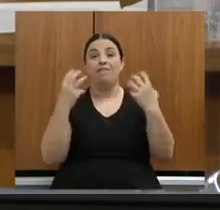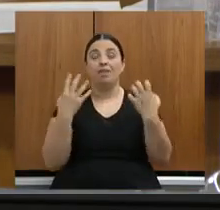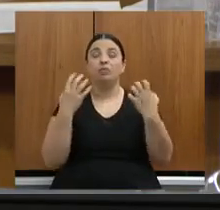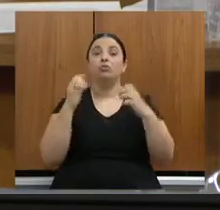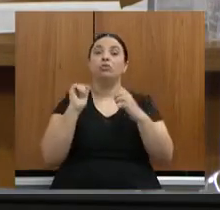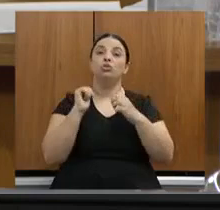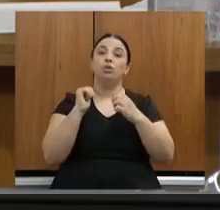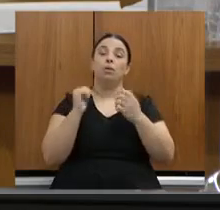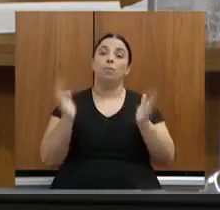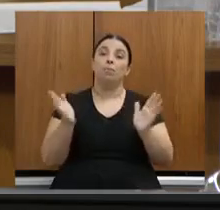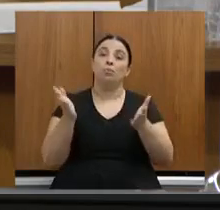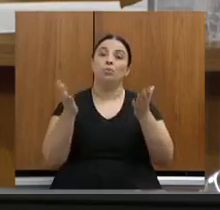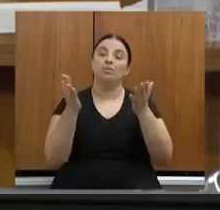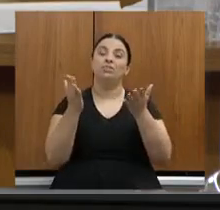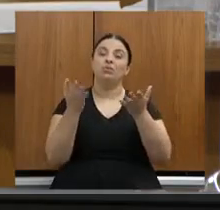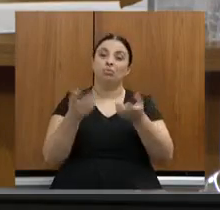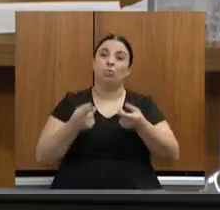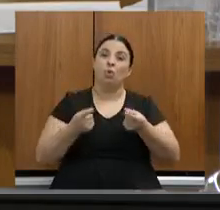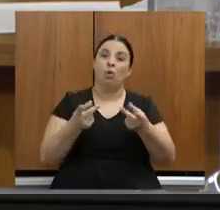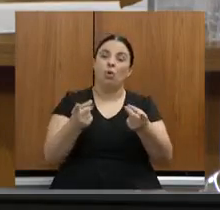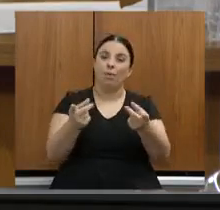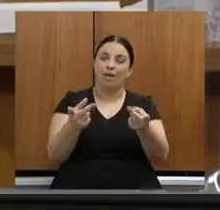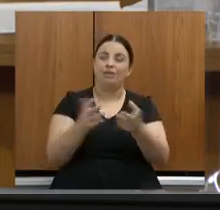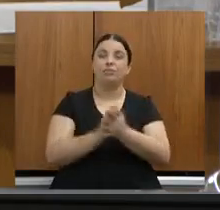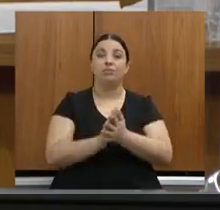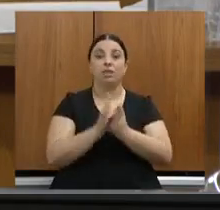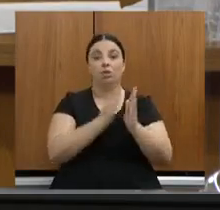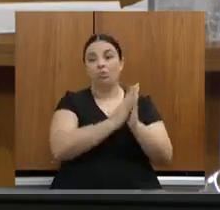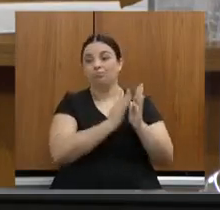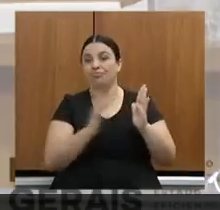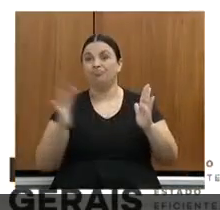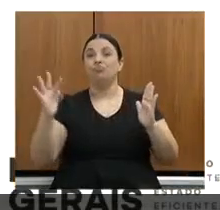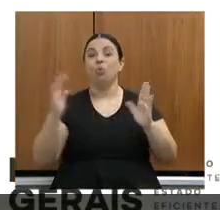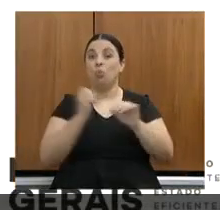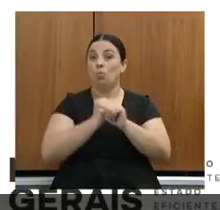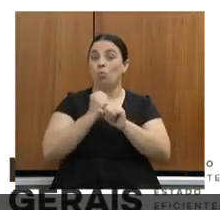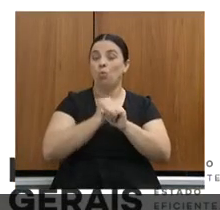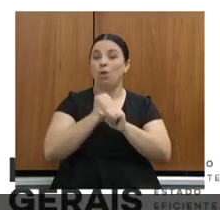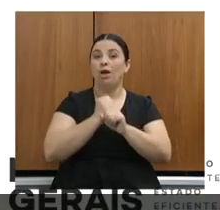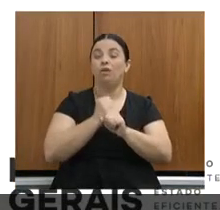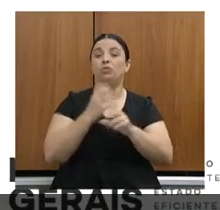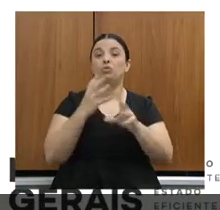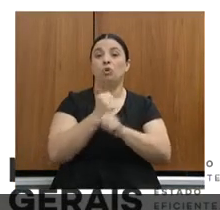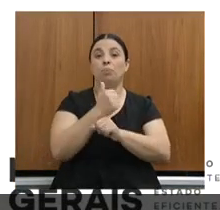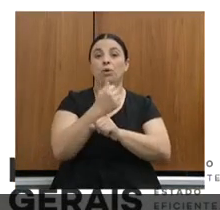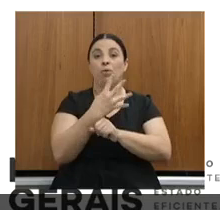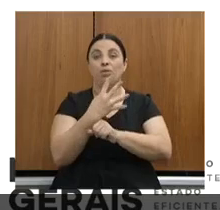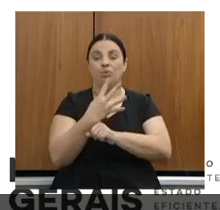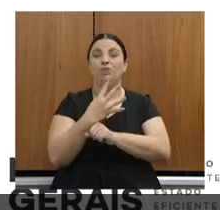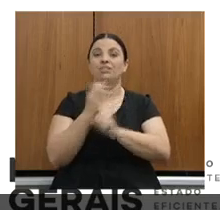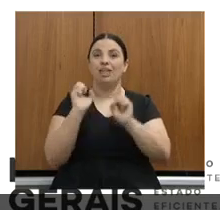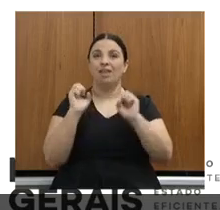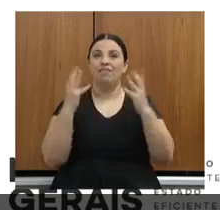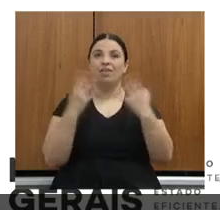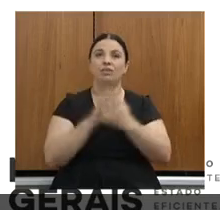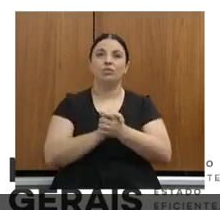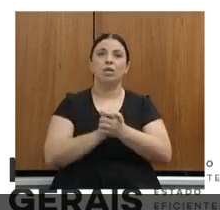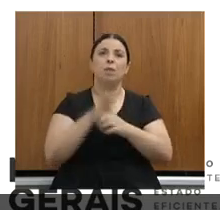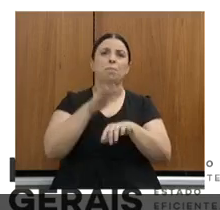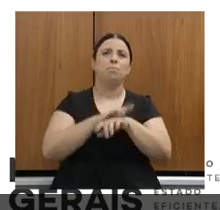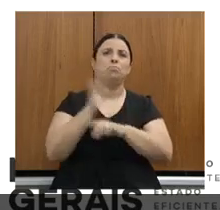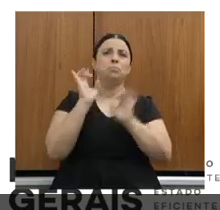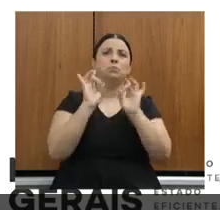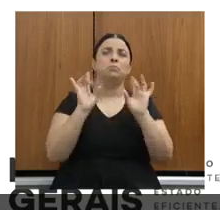então o nome do ano e nós realizamos 14 eventos e destaco aqui nos últimos meses é um